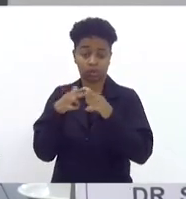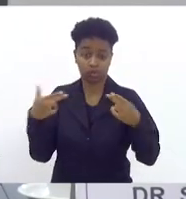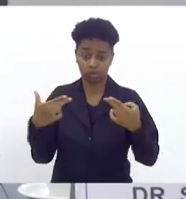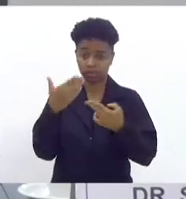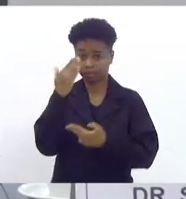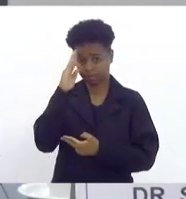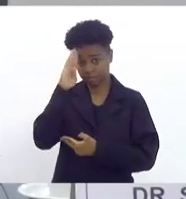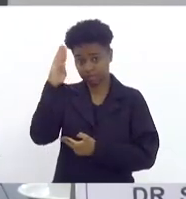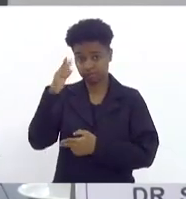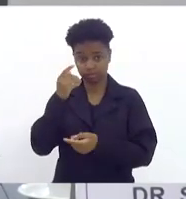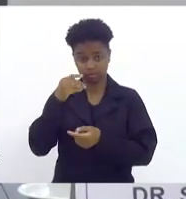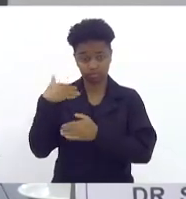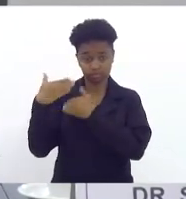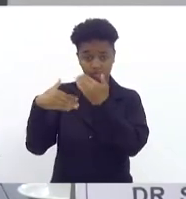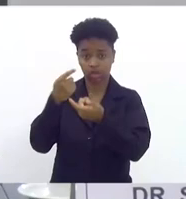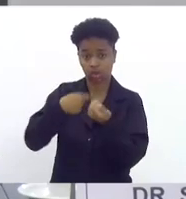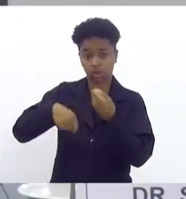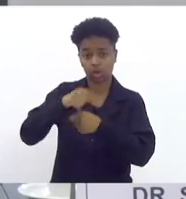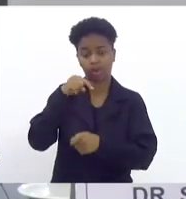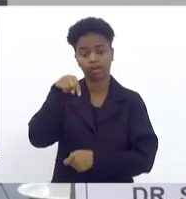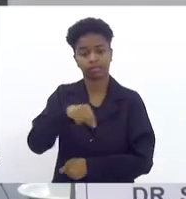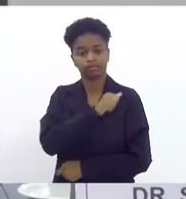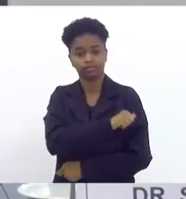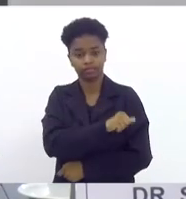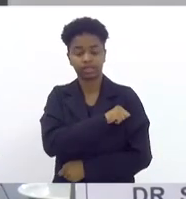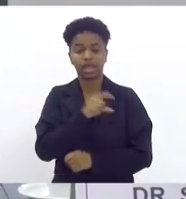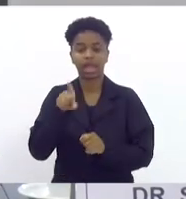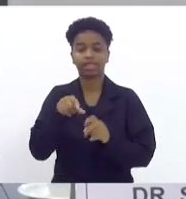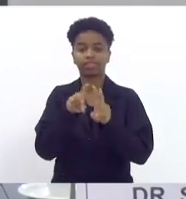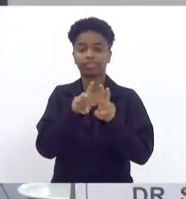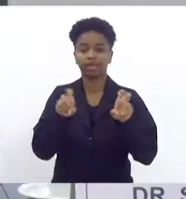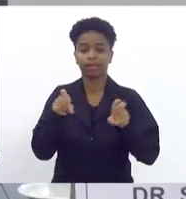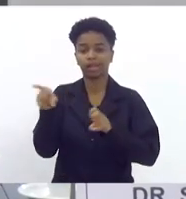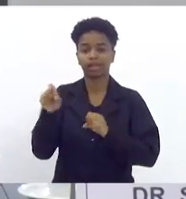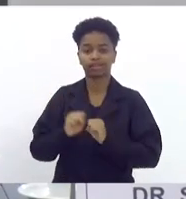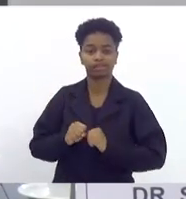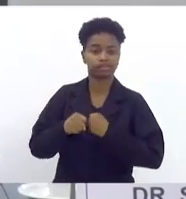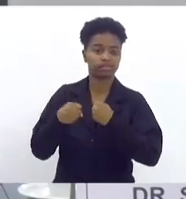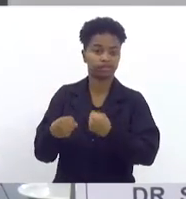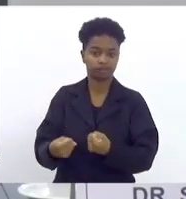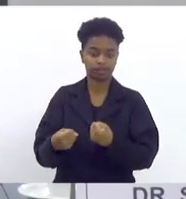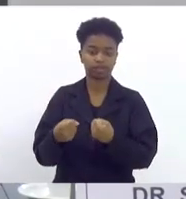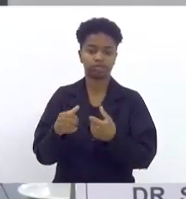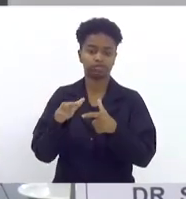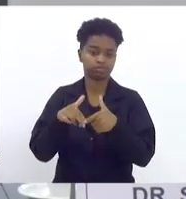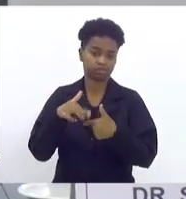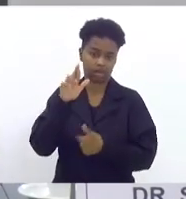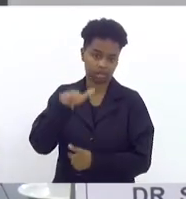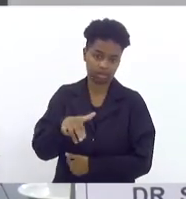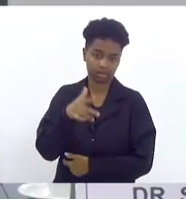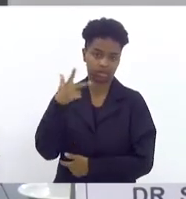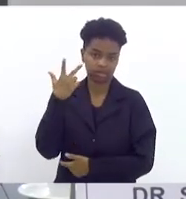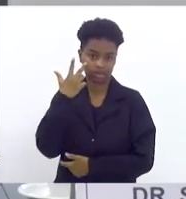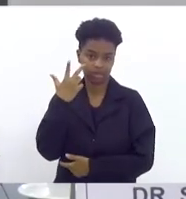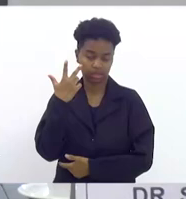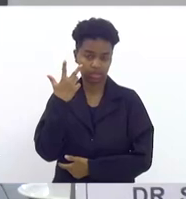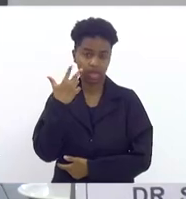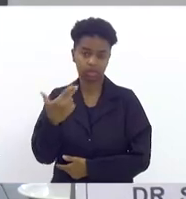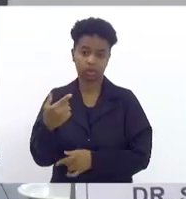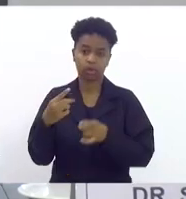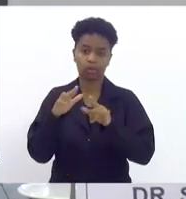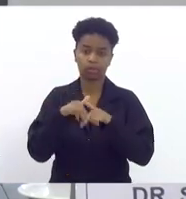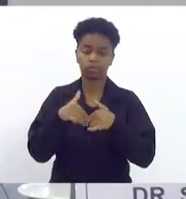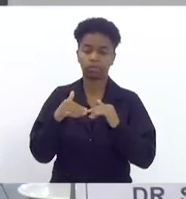para o desenvolvimento econômico do Rio de Janeiro, que é o tema que a deputada Célia defende, razões naturais por estar ali na Costa